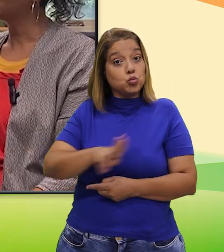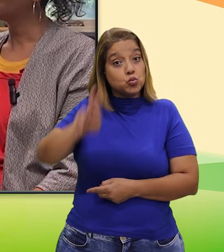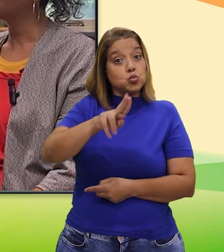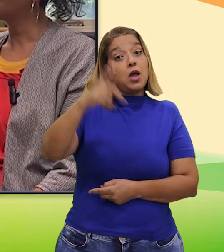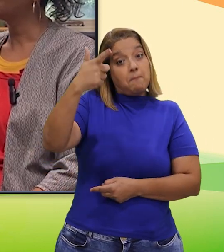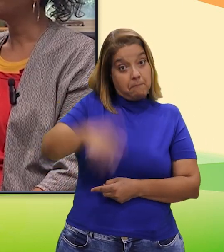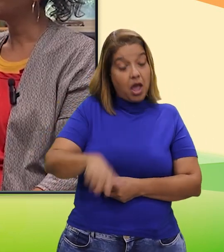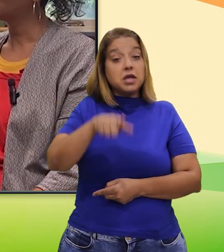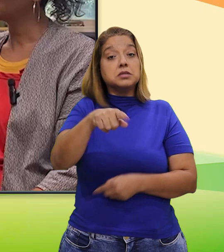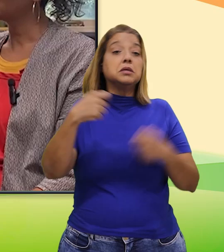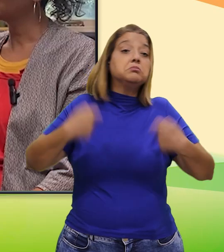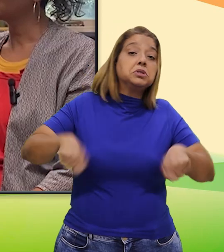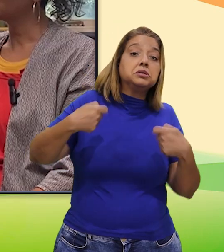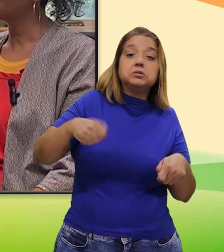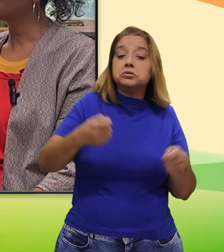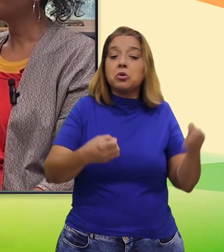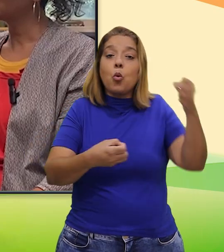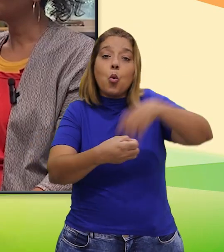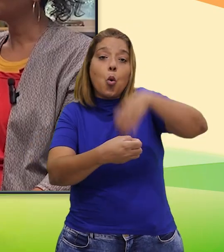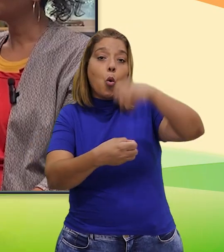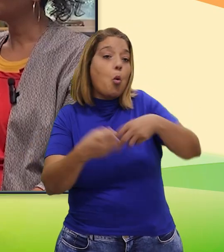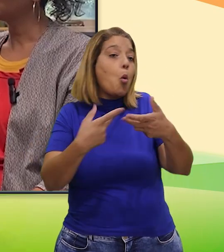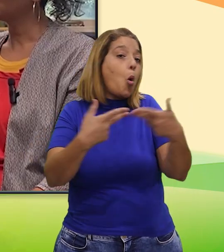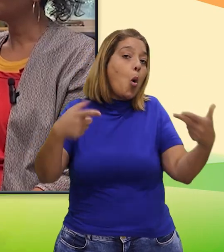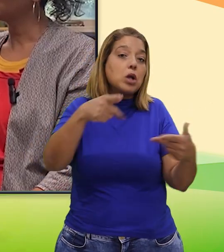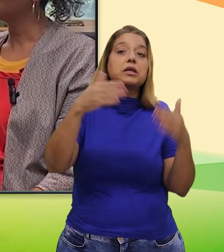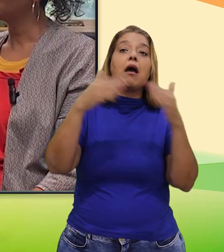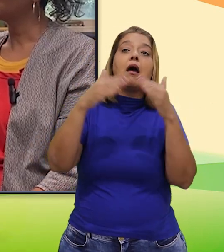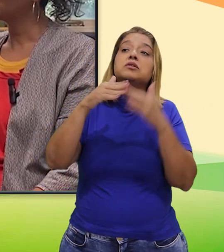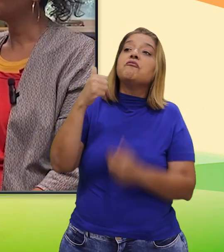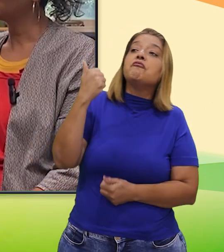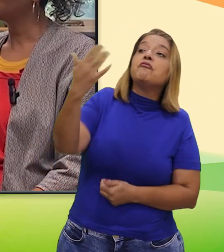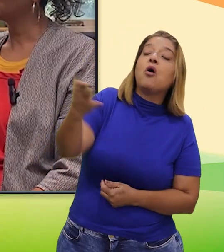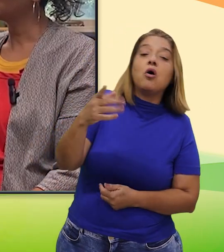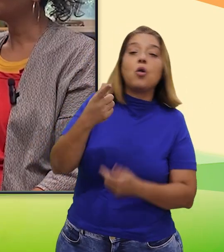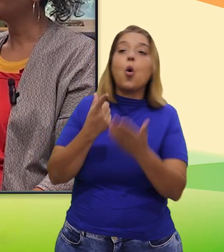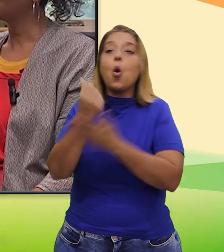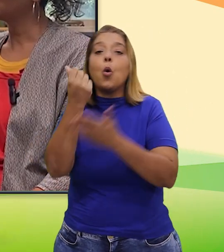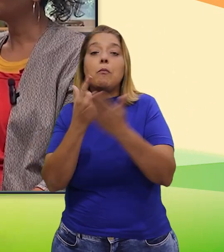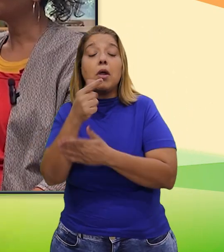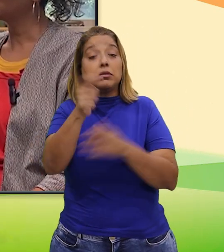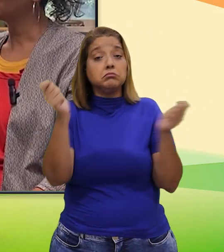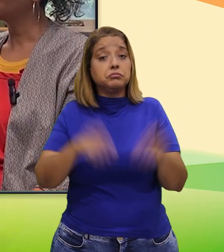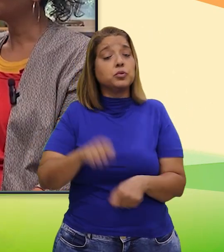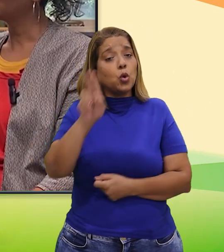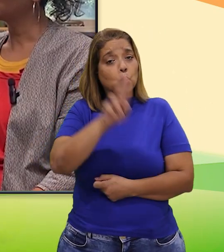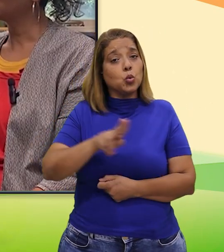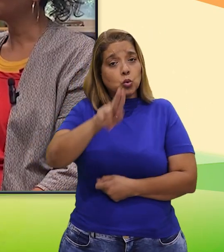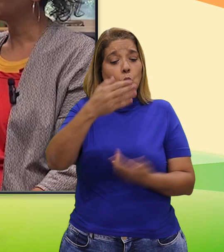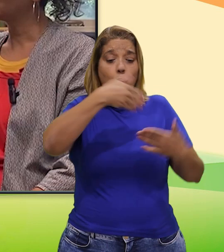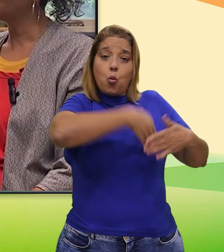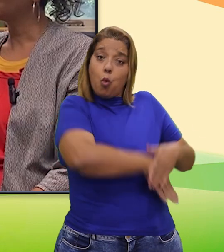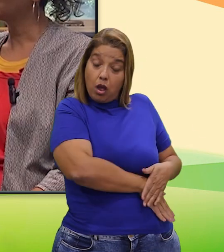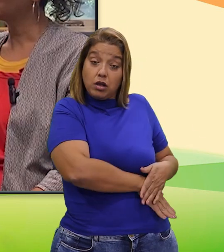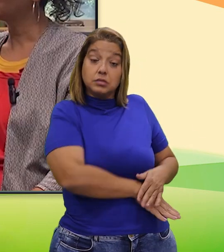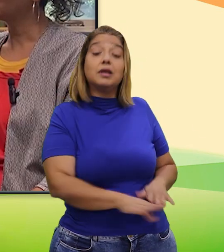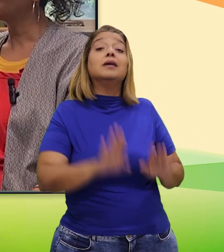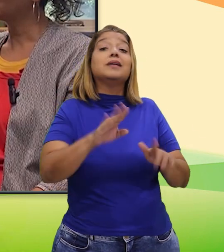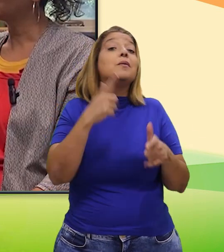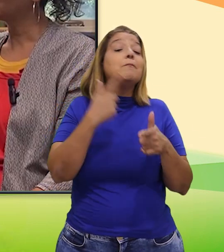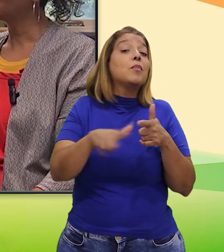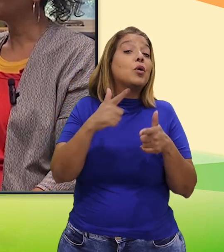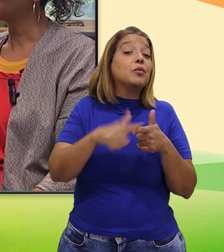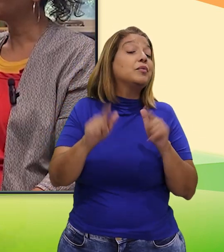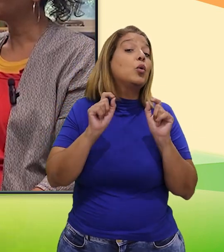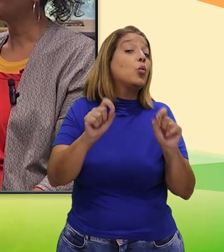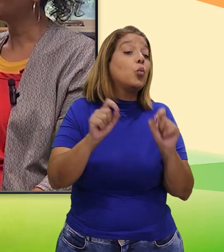bolsa. E usar, já que você precisa transportar, já que você vai comer fora de casa, usar várias vezes. Então, quando